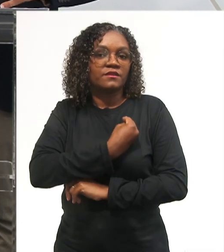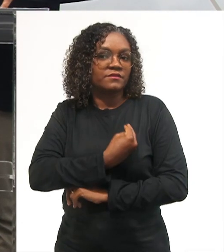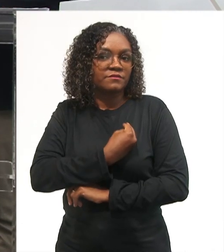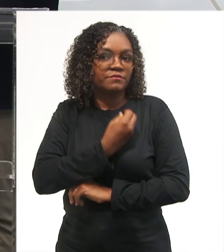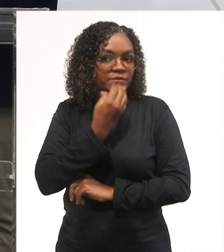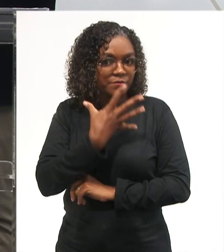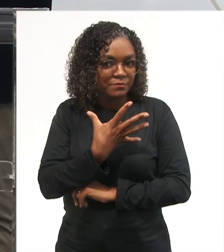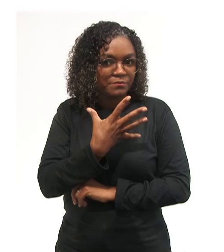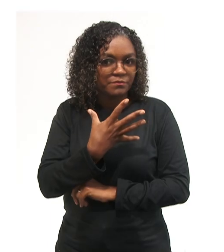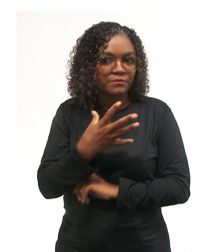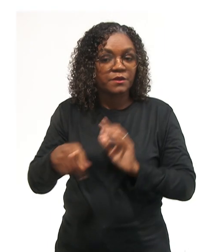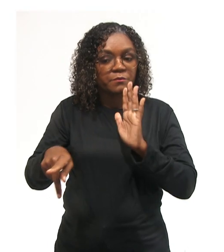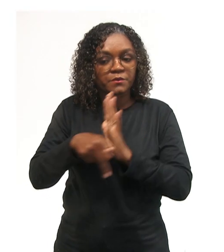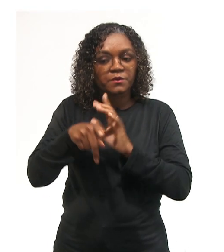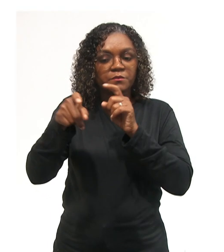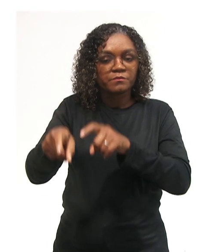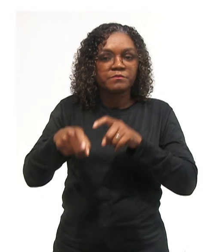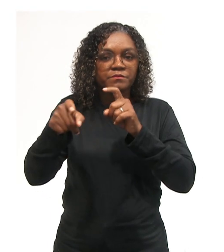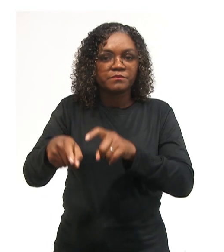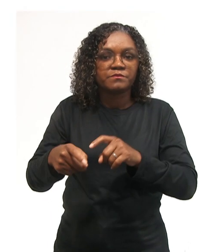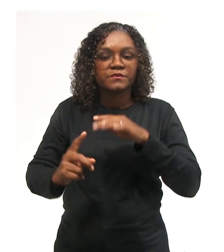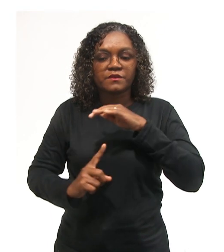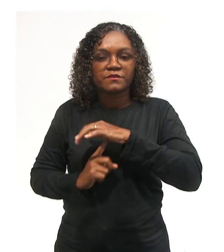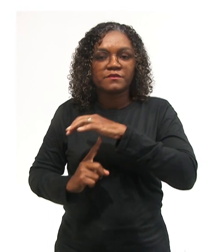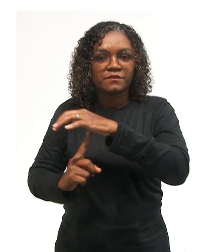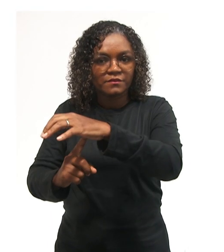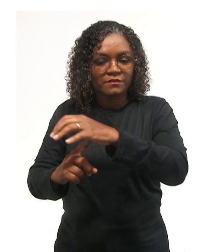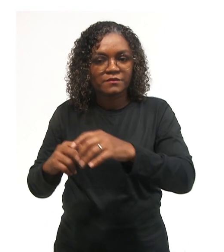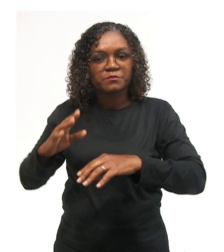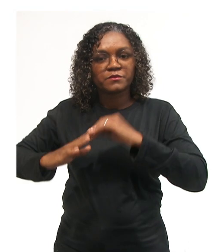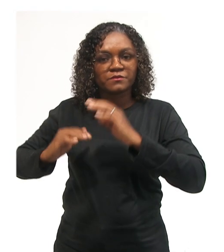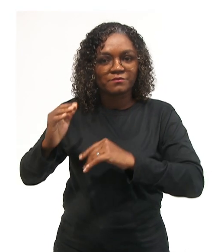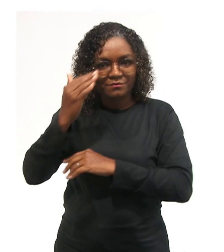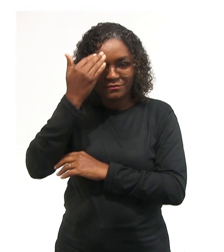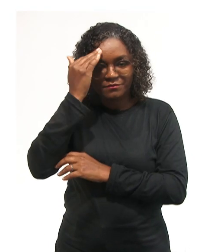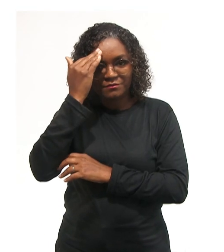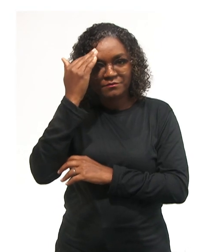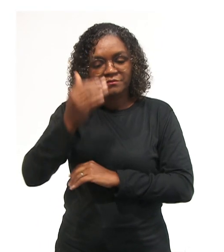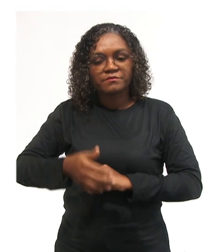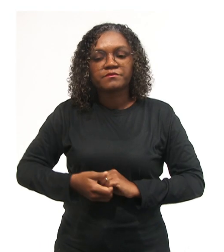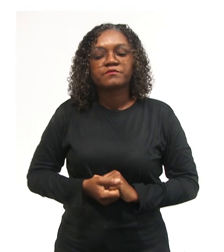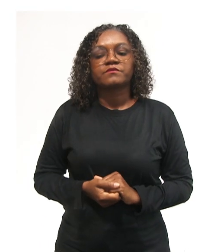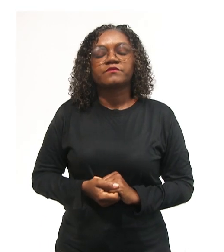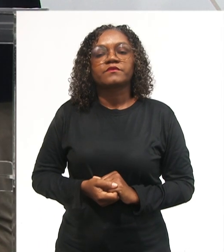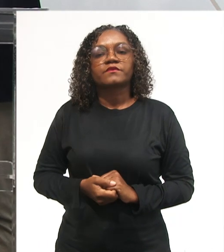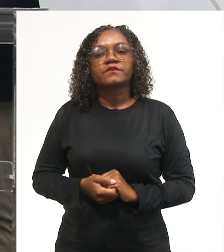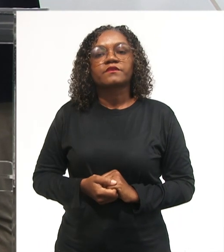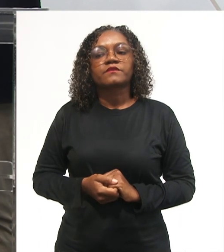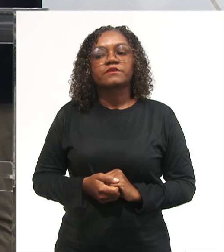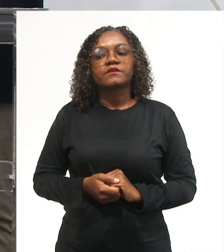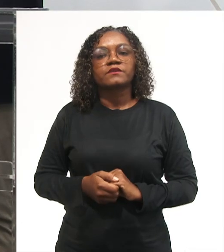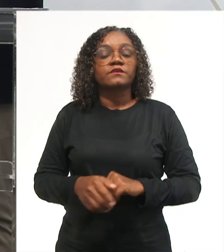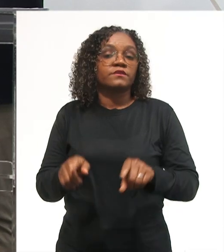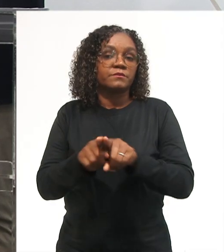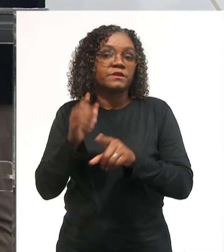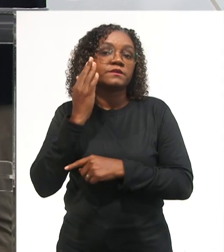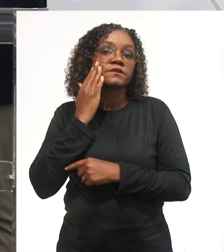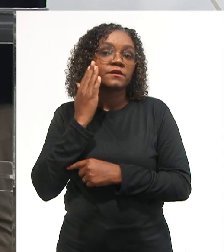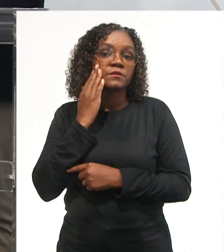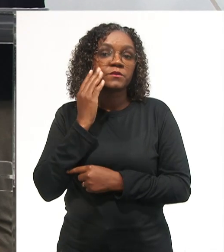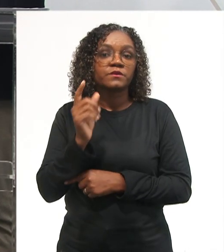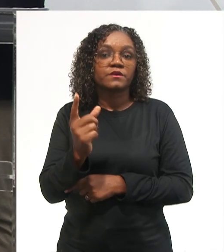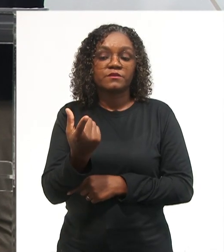agricultura, tá? Das pequenos feirantes. E eles, a gente sabe que na maioria das vezes o ganho deles é no máximo